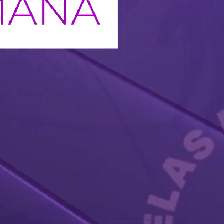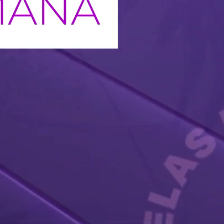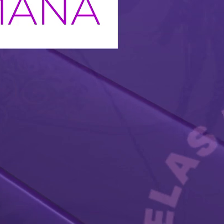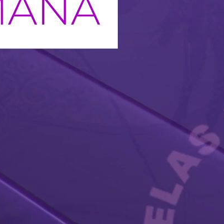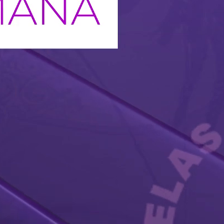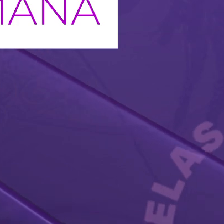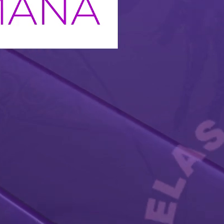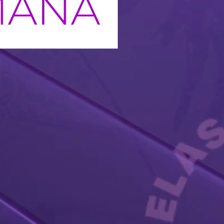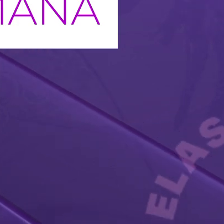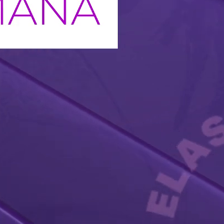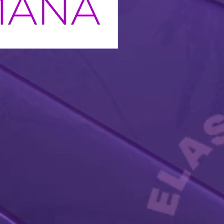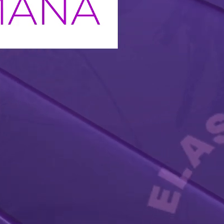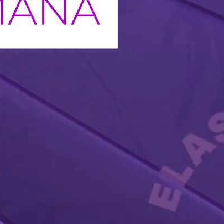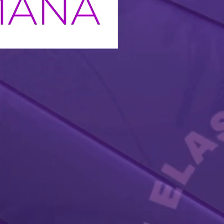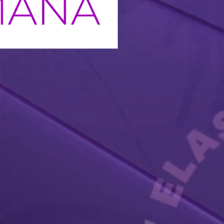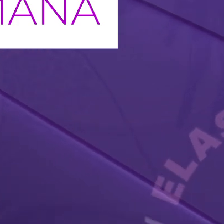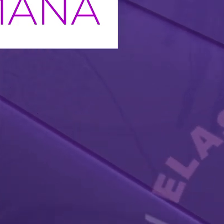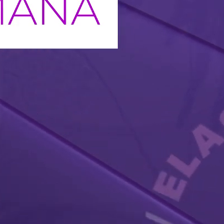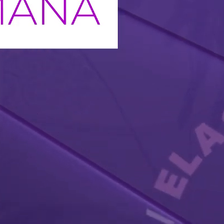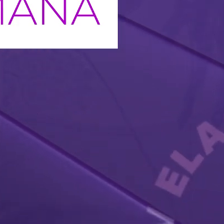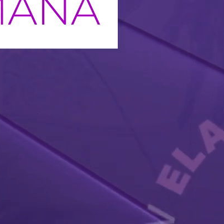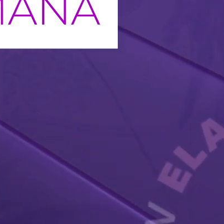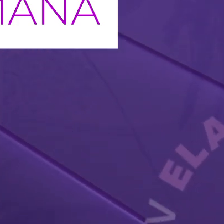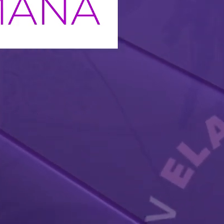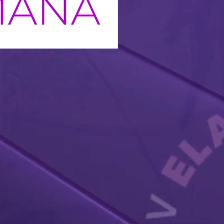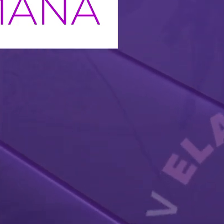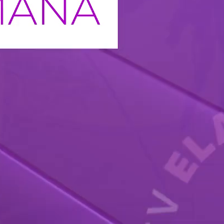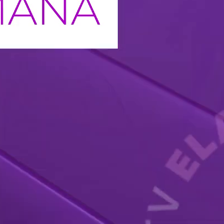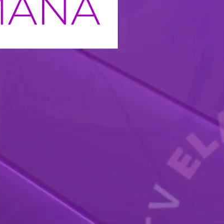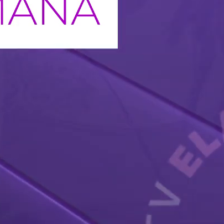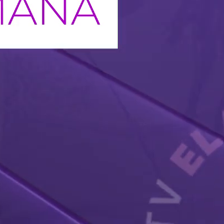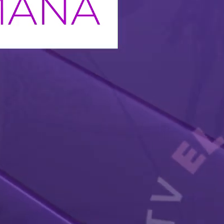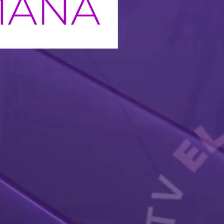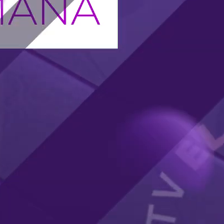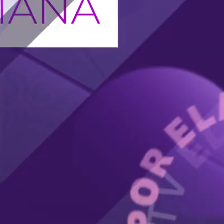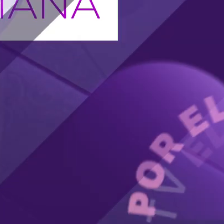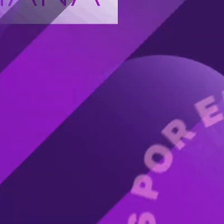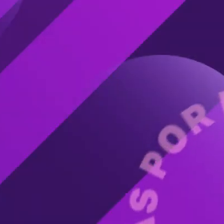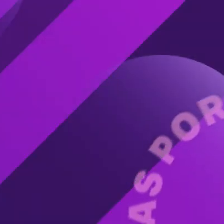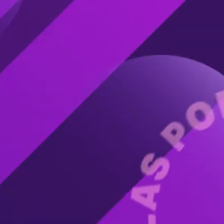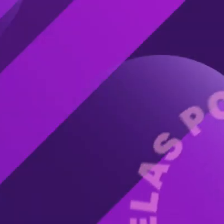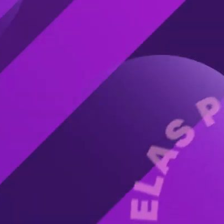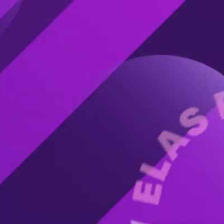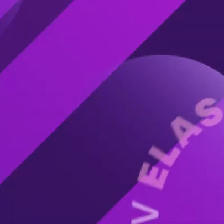hoje preparamos um resumo com os pontos mais importantes.